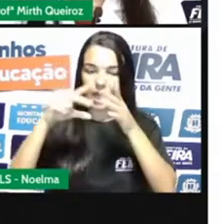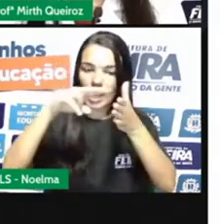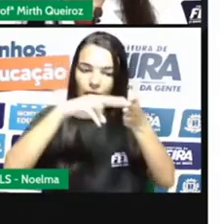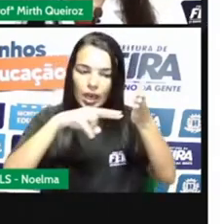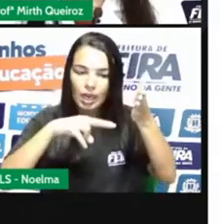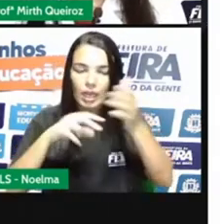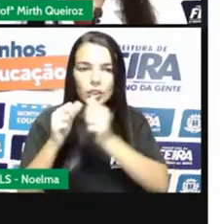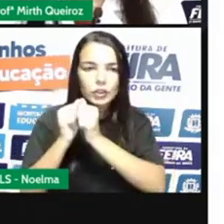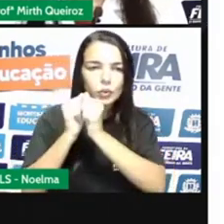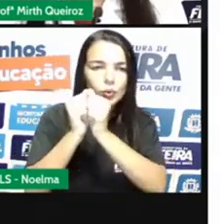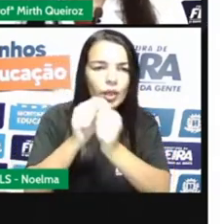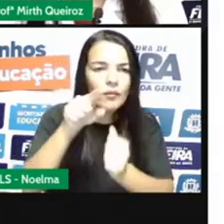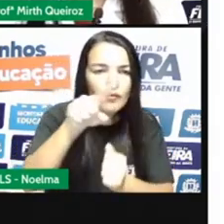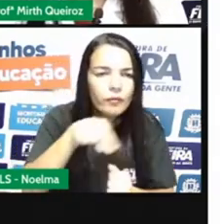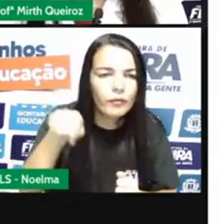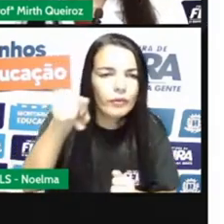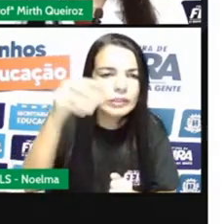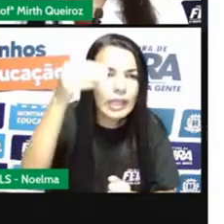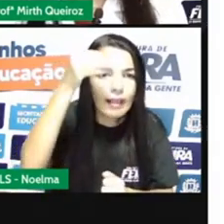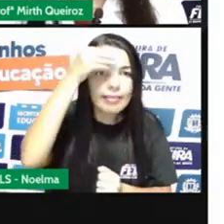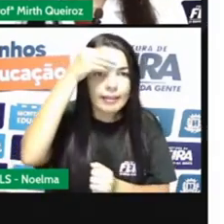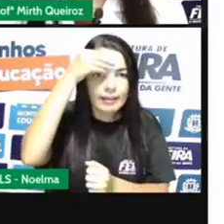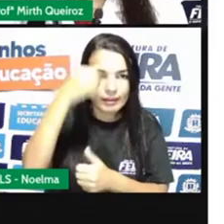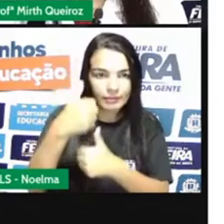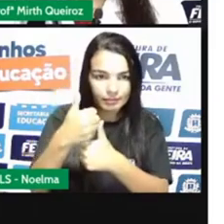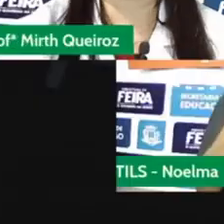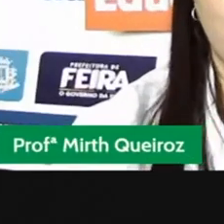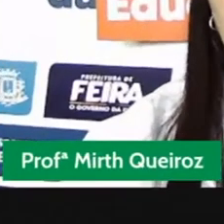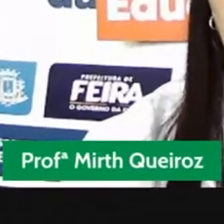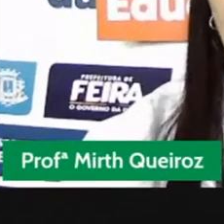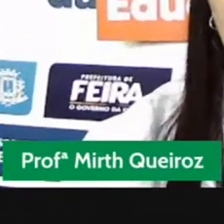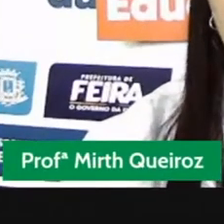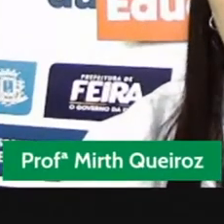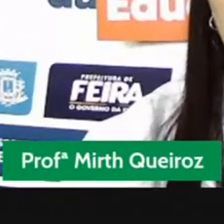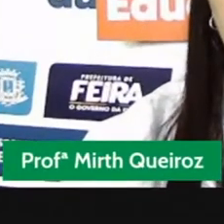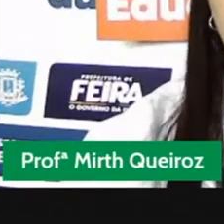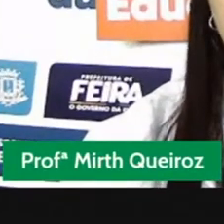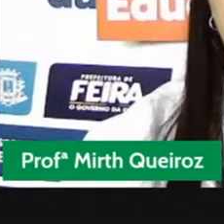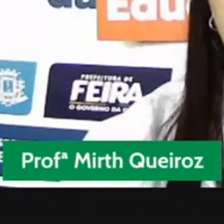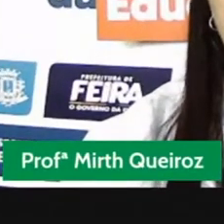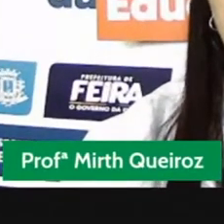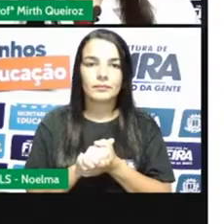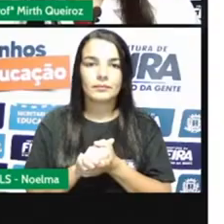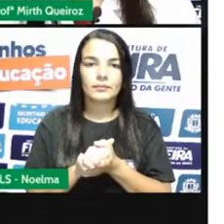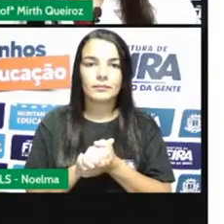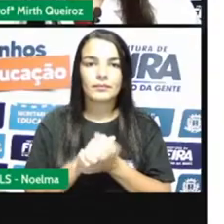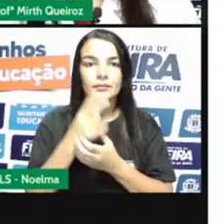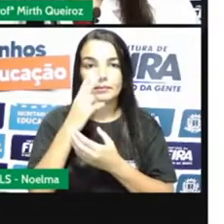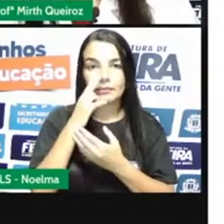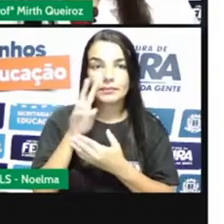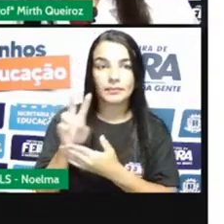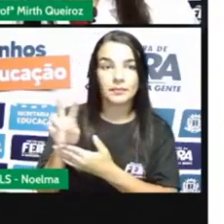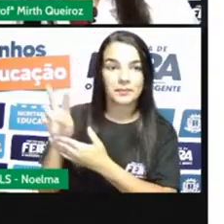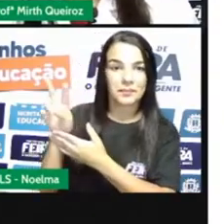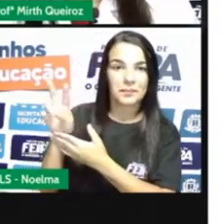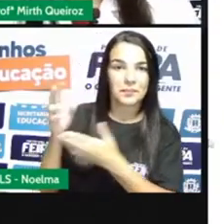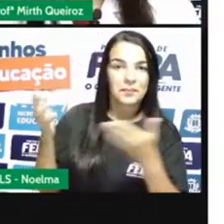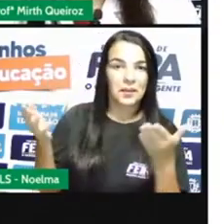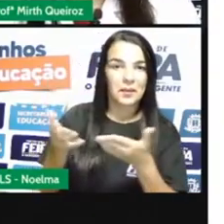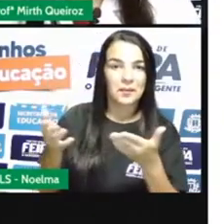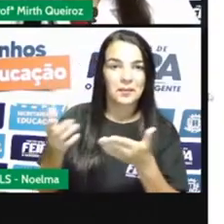para tentar entender aí esse tipo de texto, tá? Vou colocar agora para vocês. Pronto, nós temos